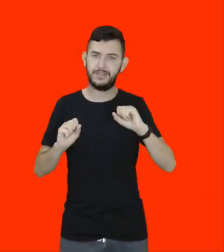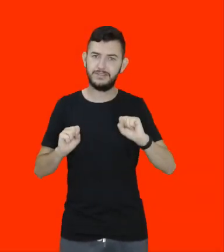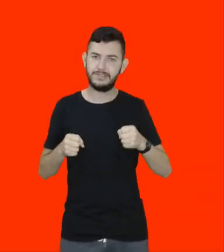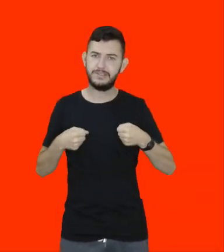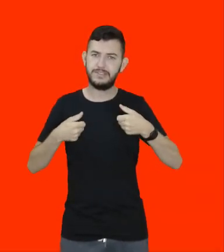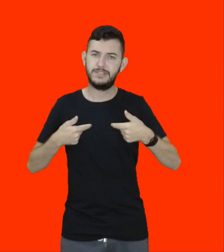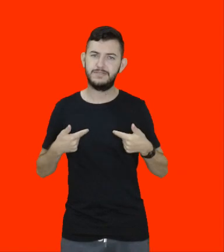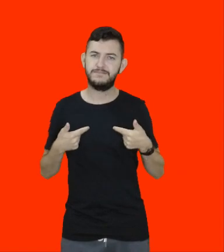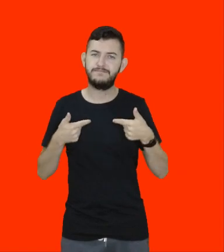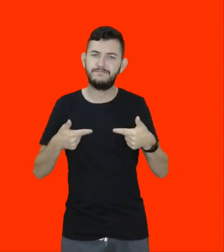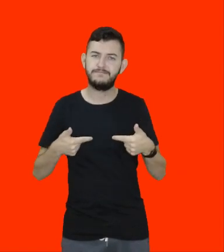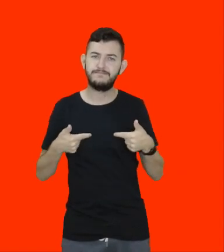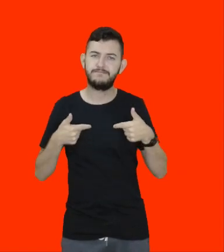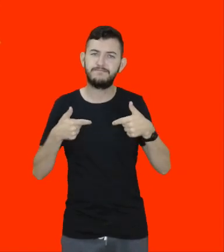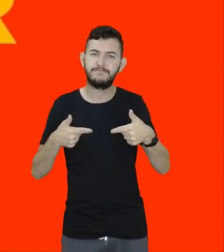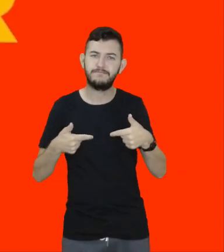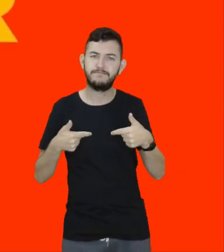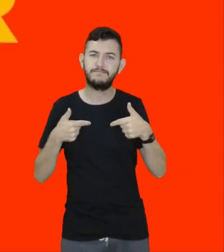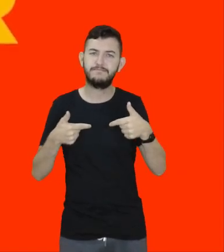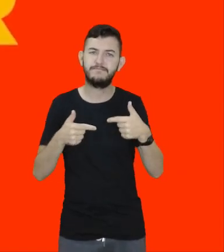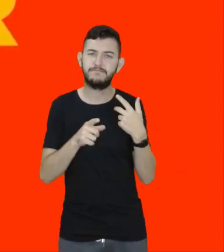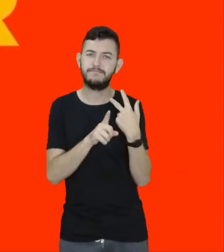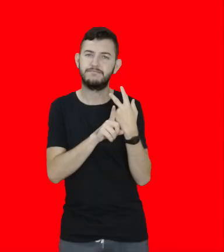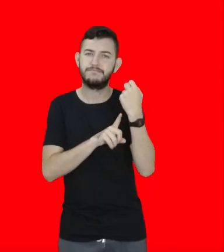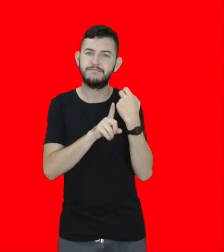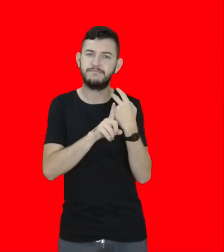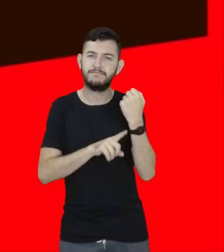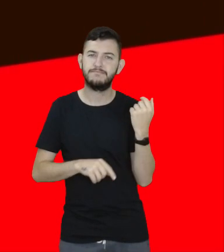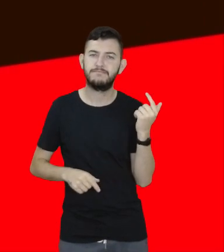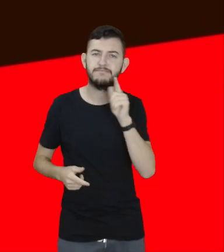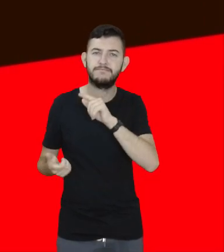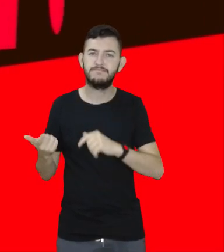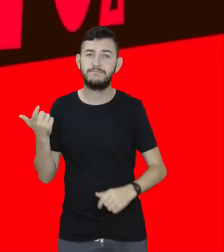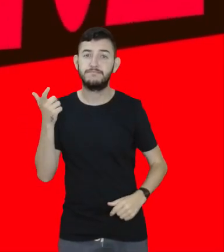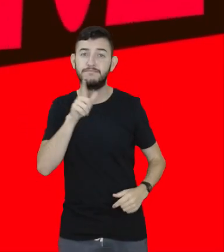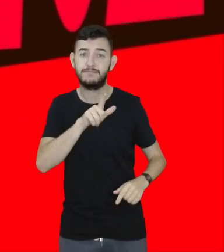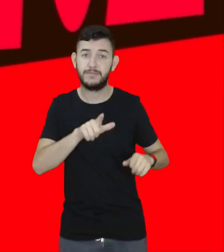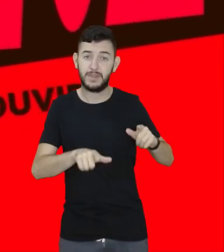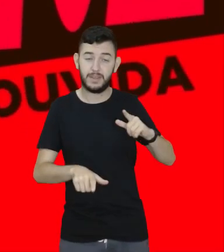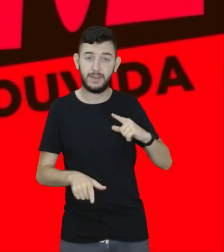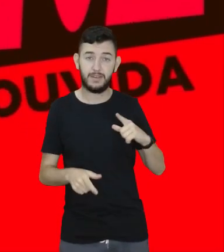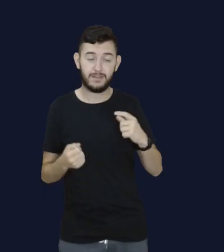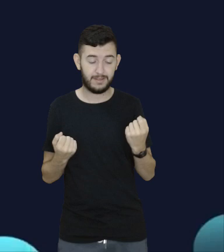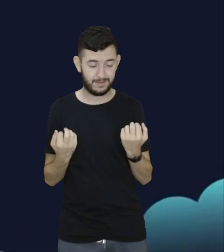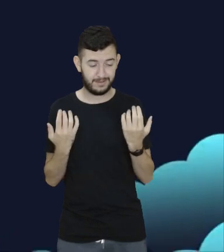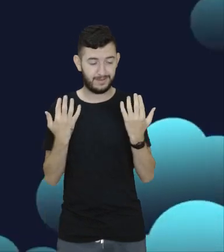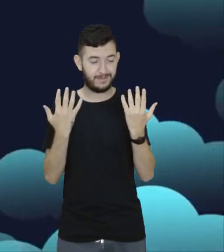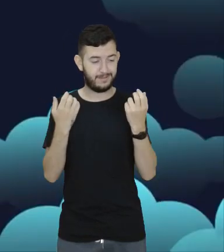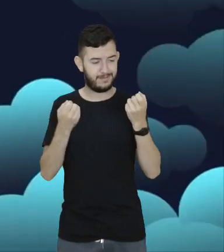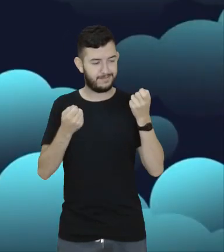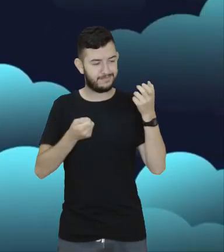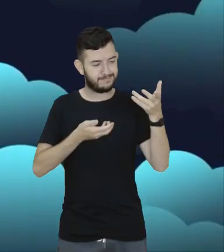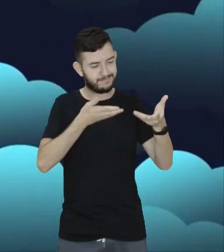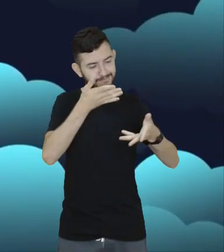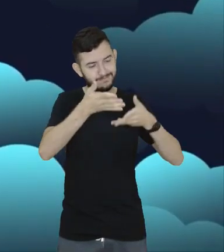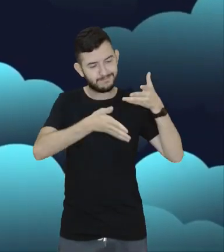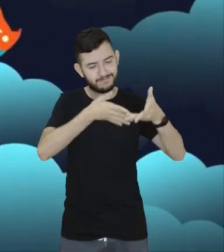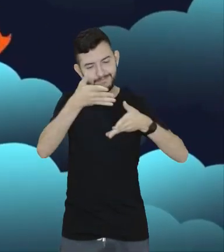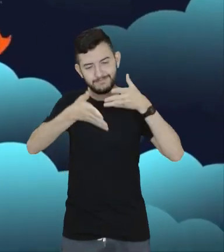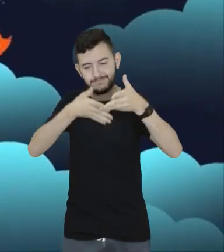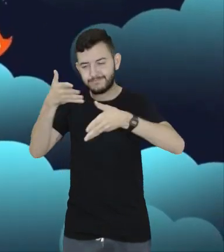sina, batalhando pra vencer. Tenho voz pra ser ouvida,